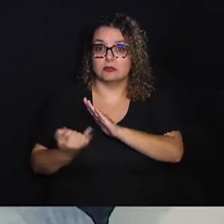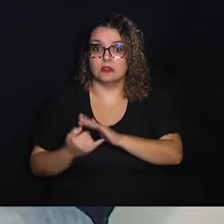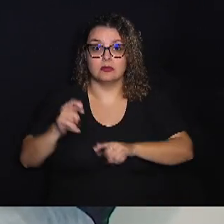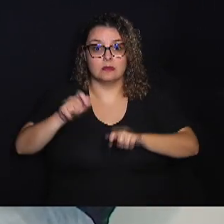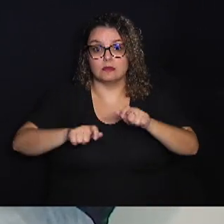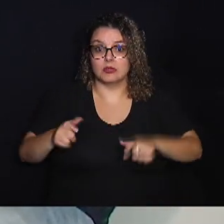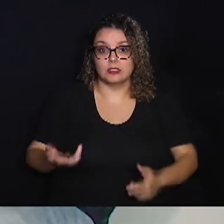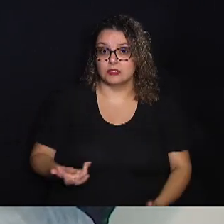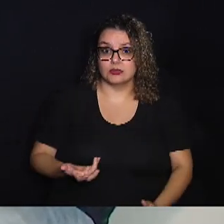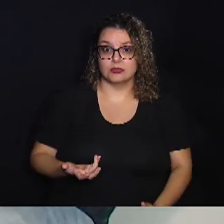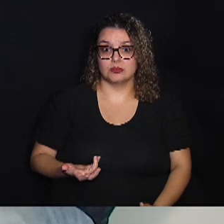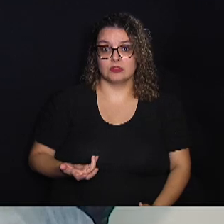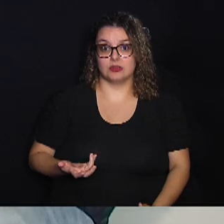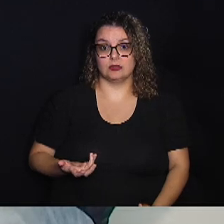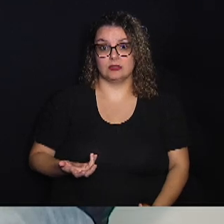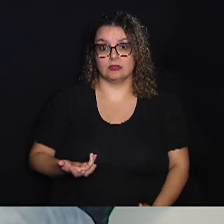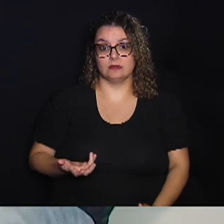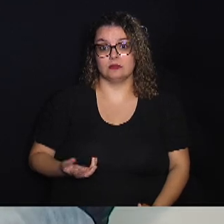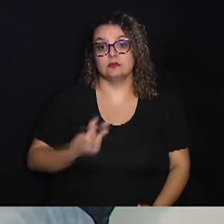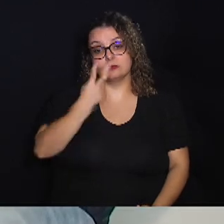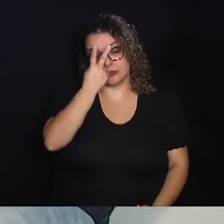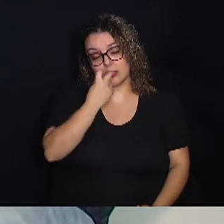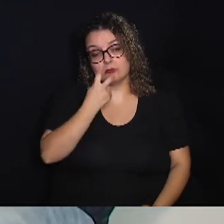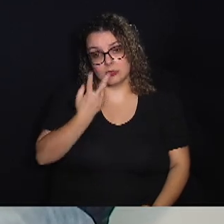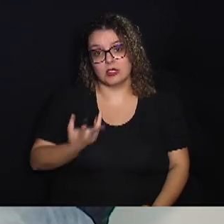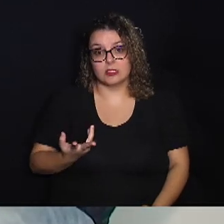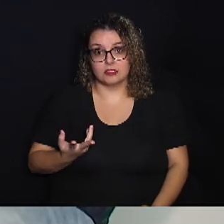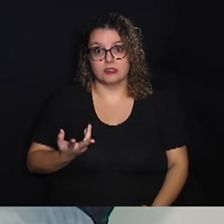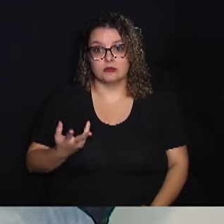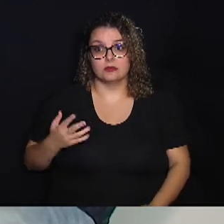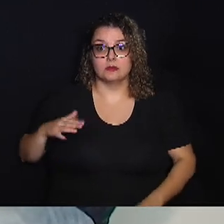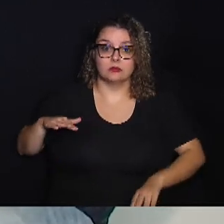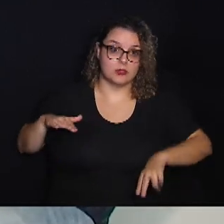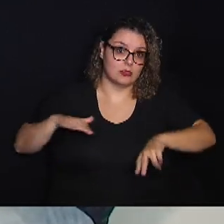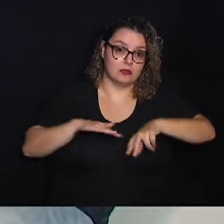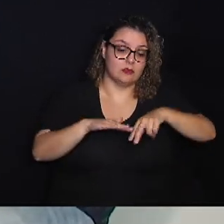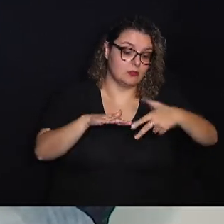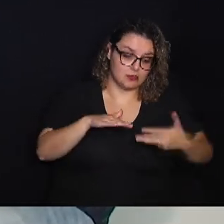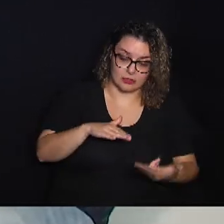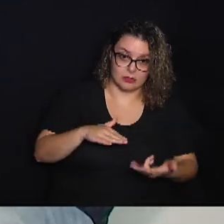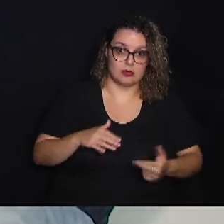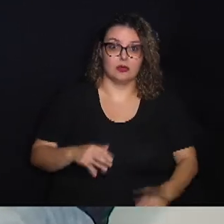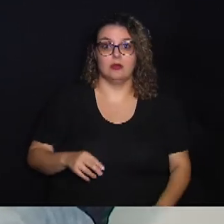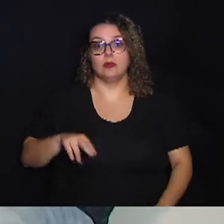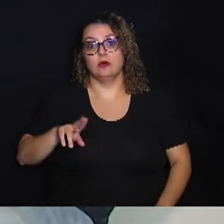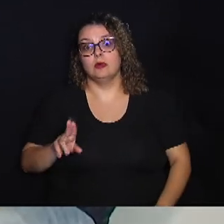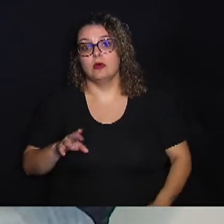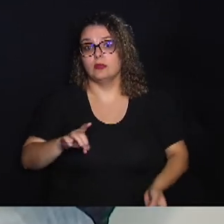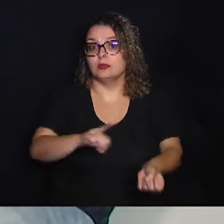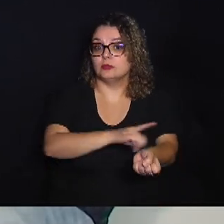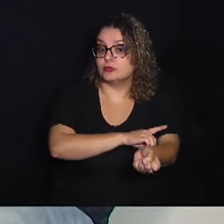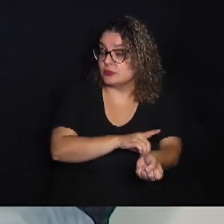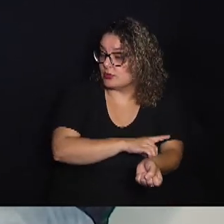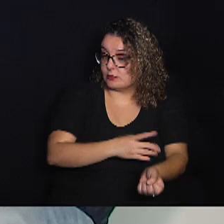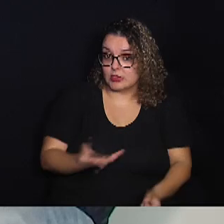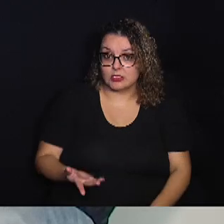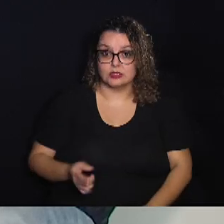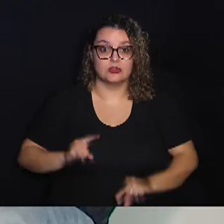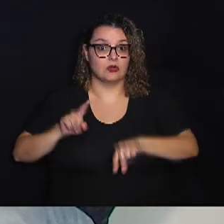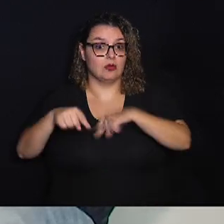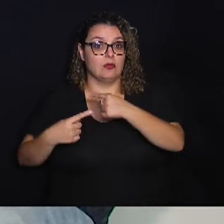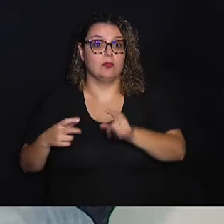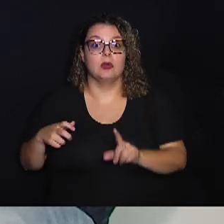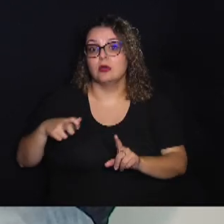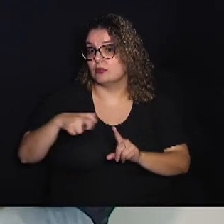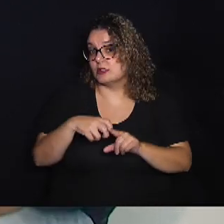que se tornaram cegos por conta de um atropelamento, outros por conta de diabetes, outros por um